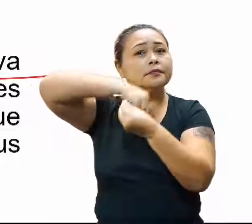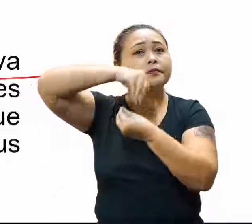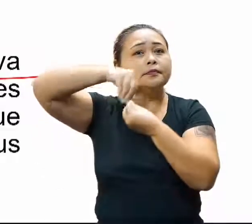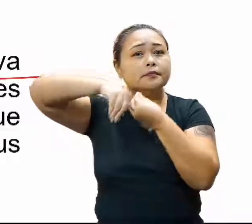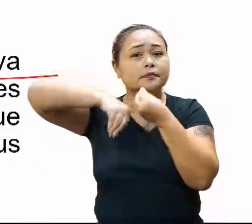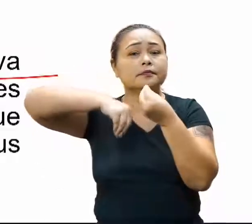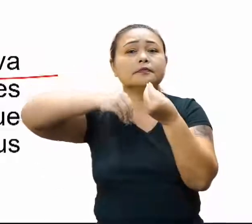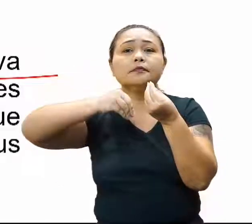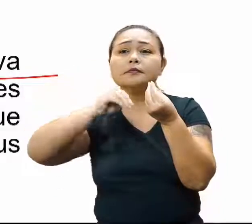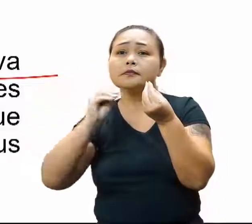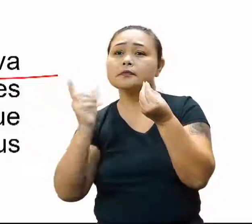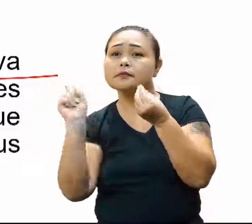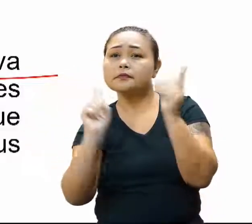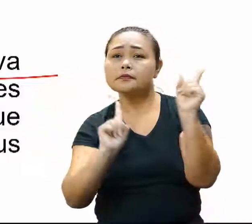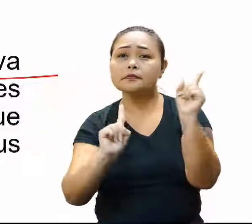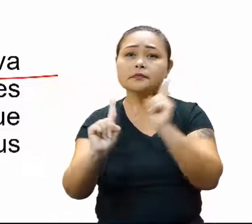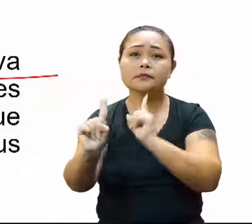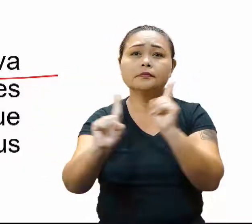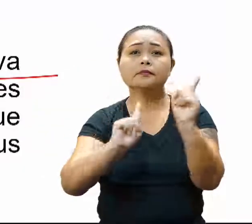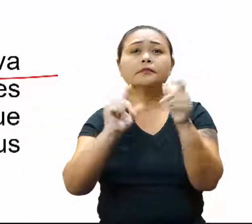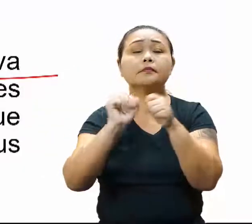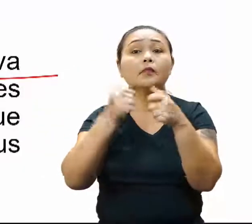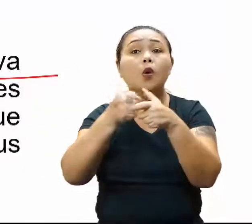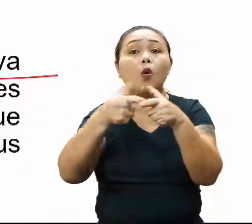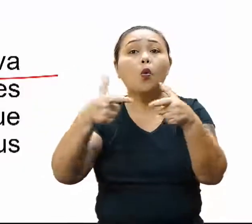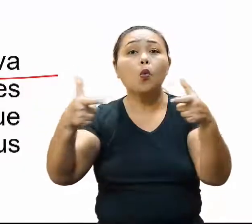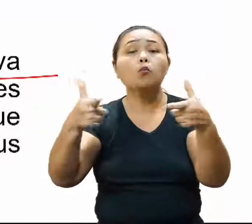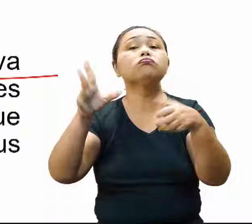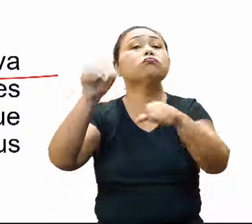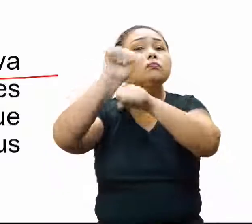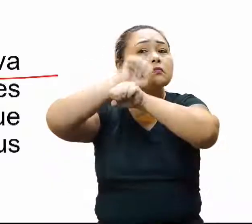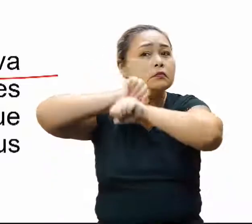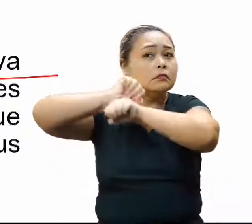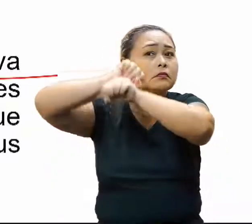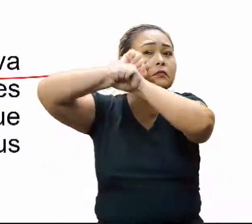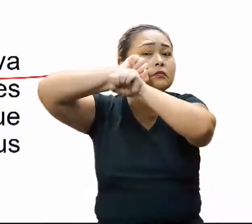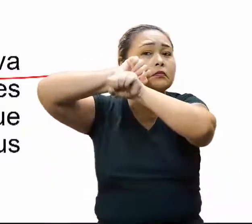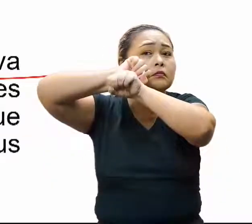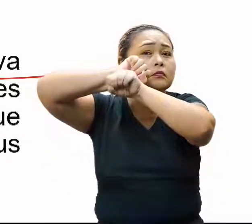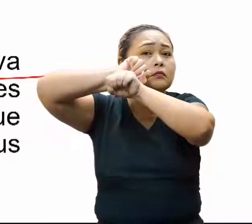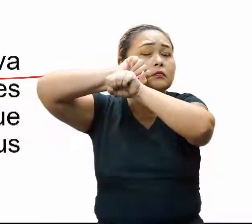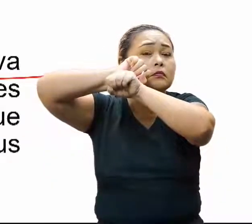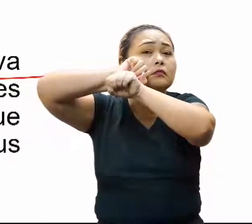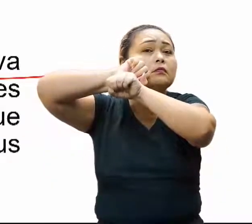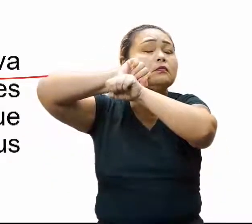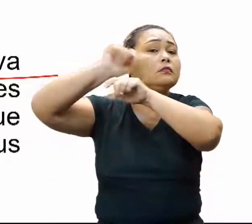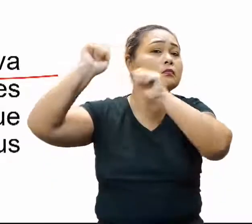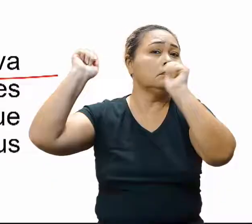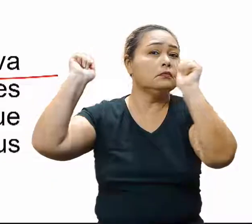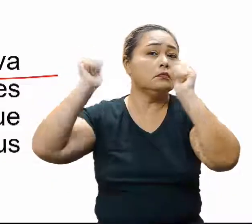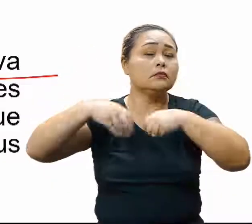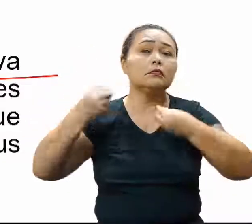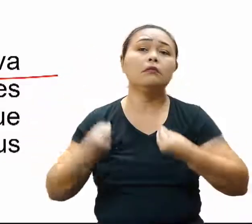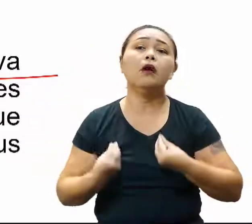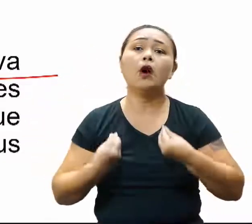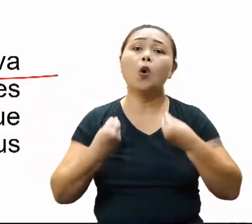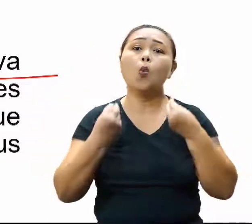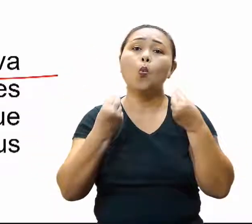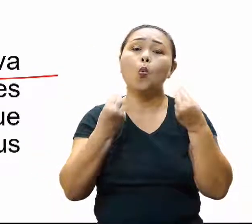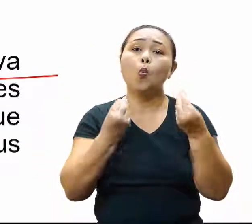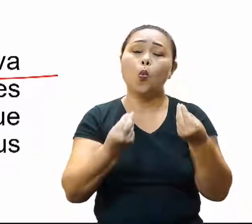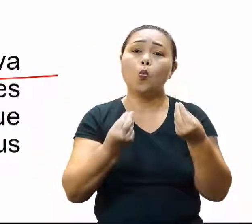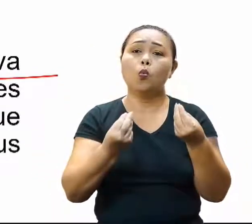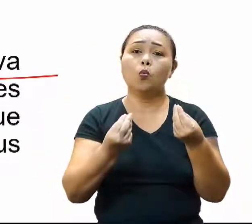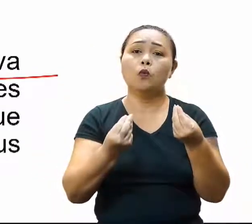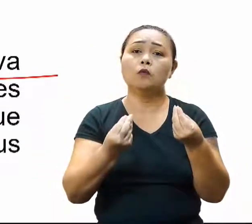faiscadores grande quantidade de escravos, que deveriam entregar uma